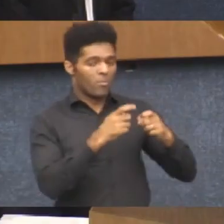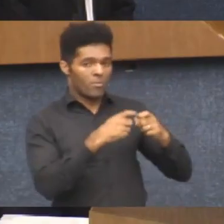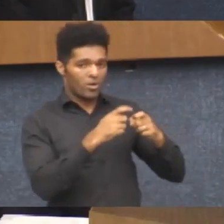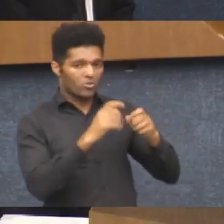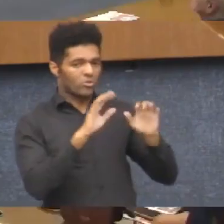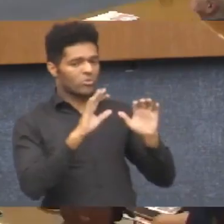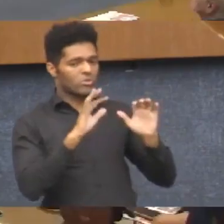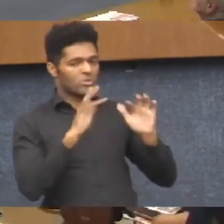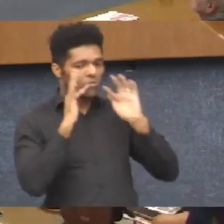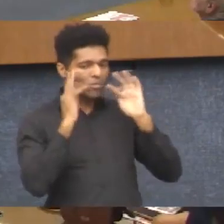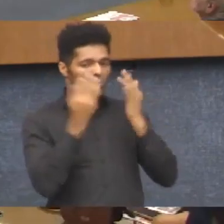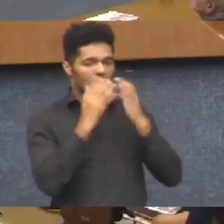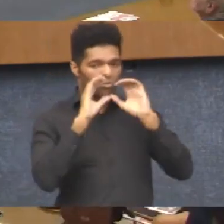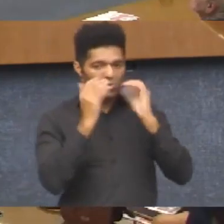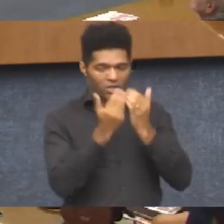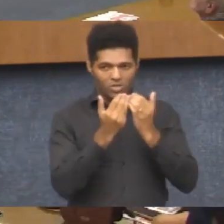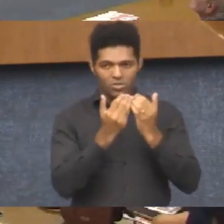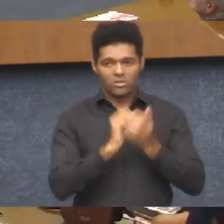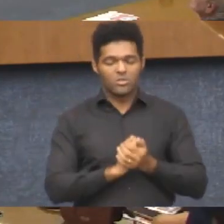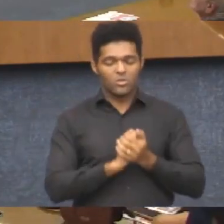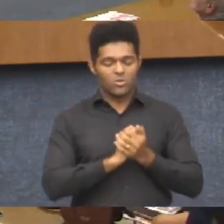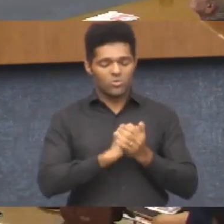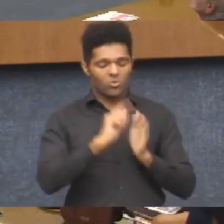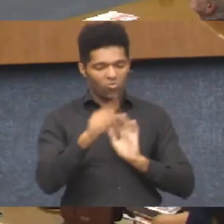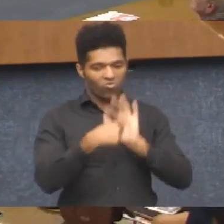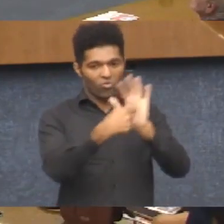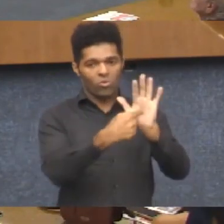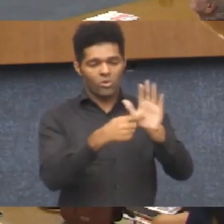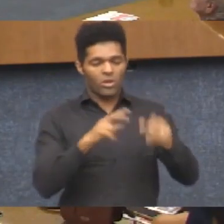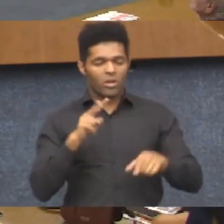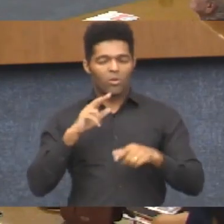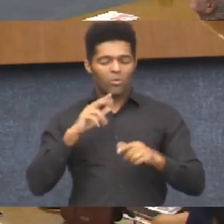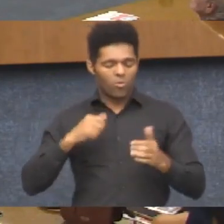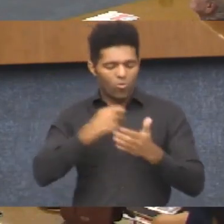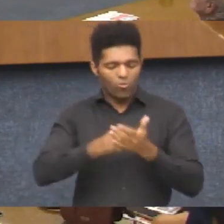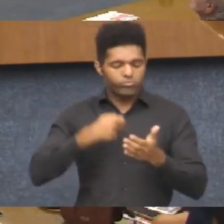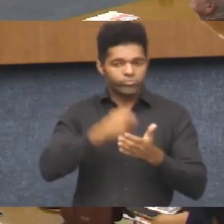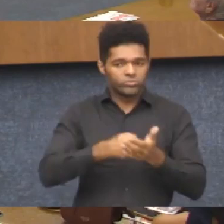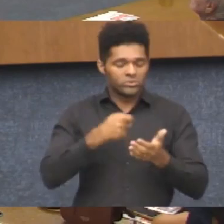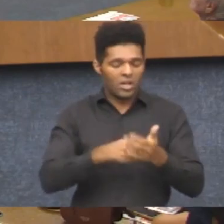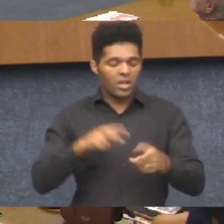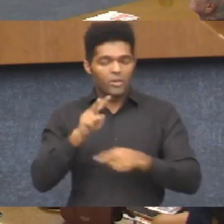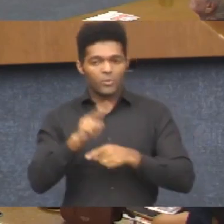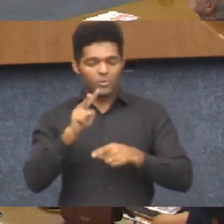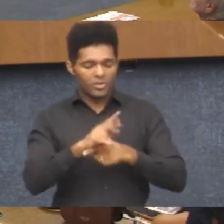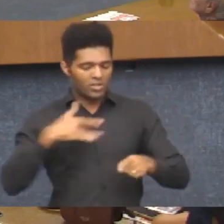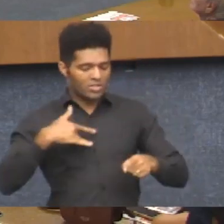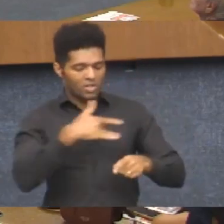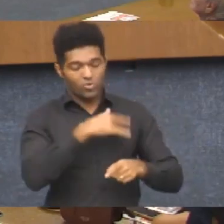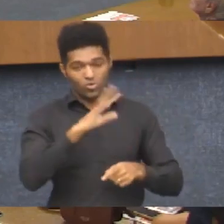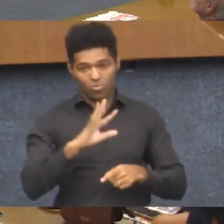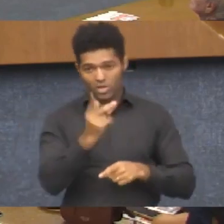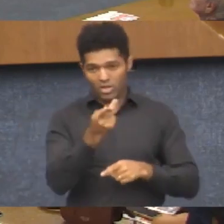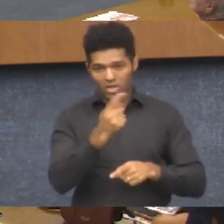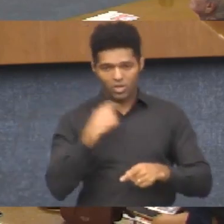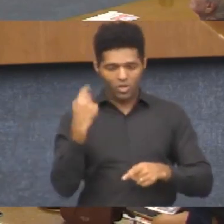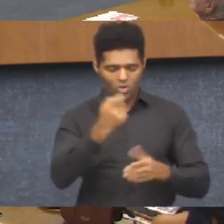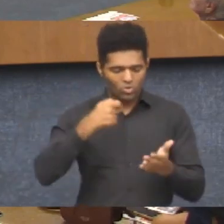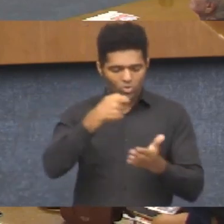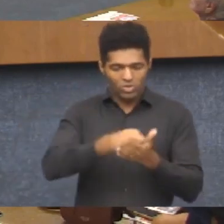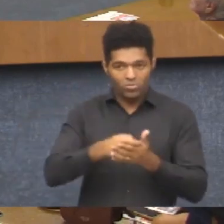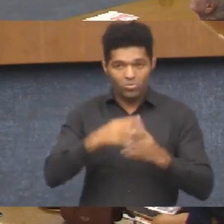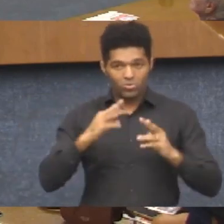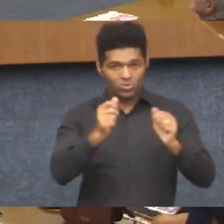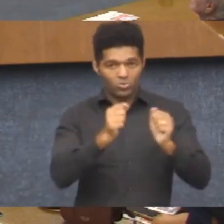cuidar de BH, e a gente luta e cuida da cidade com vocês, que é com quem a gente também luta e cuida há tantos anos nessa cidade de Belo